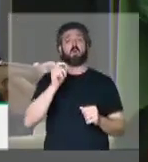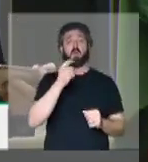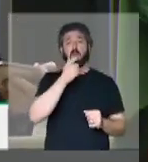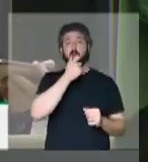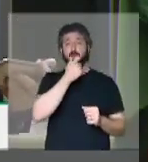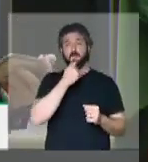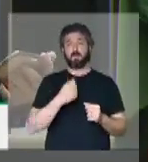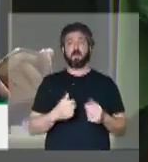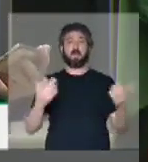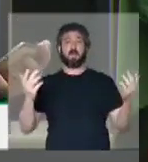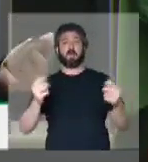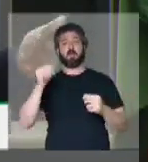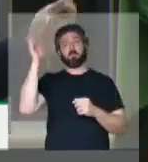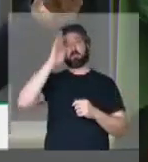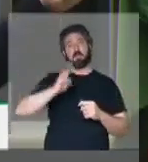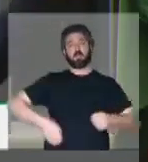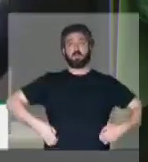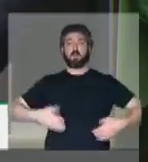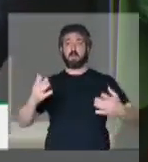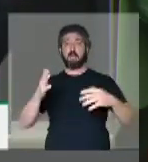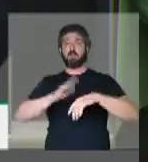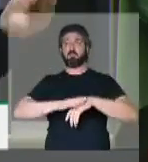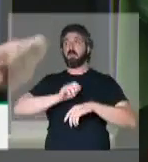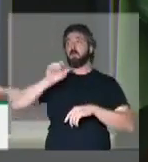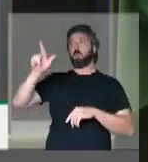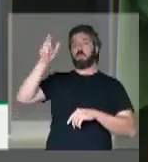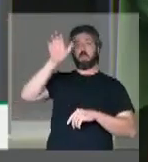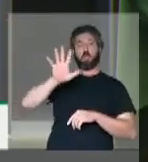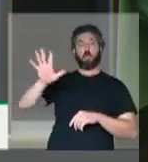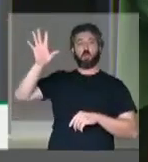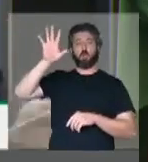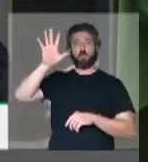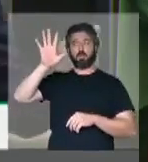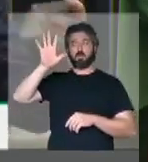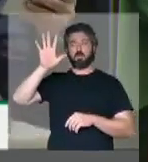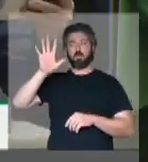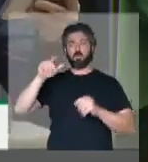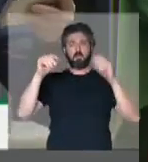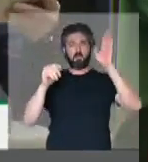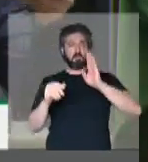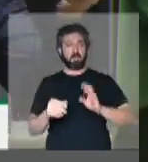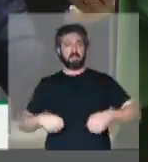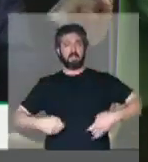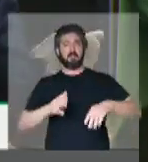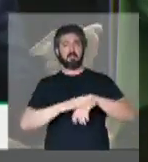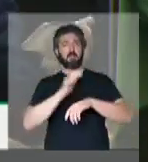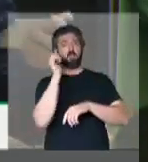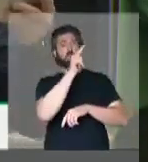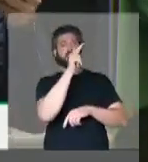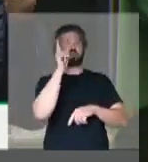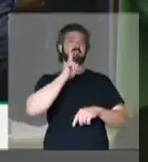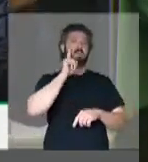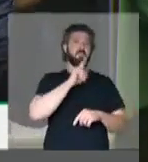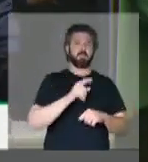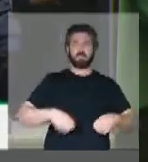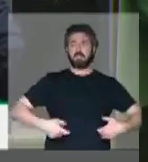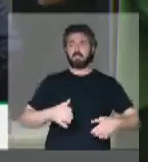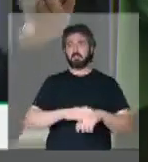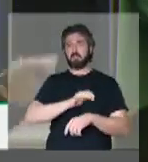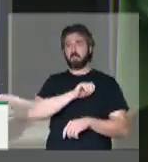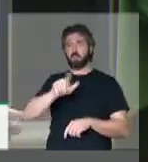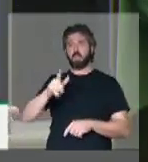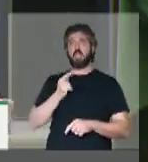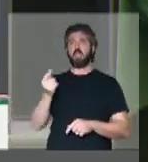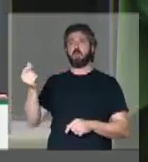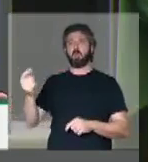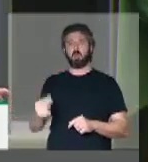disseram que o Brasil gastava mais do que os países europeus, gastava mais do que os Estados Unidos, gastava mais do que os